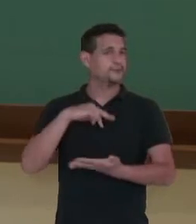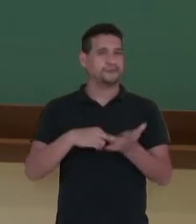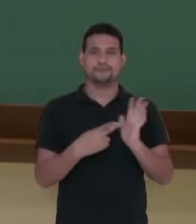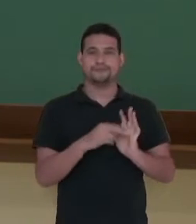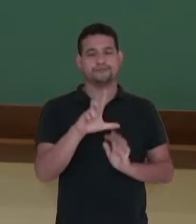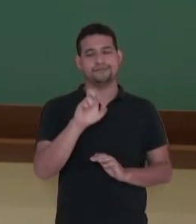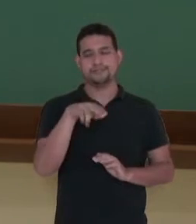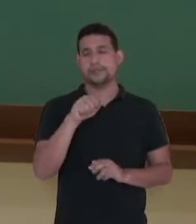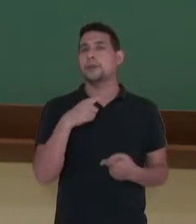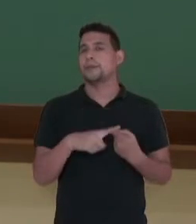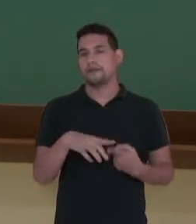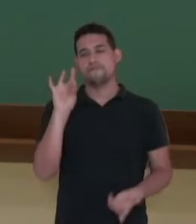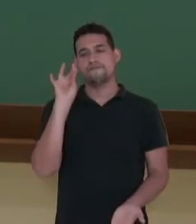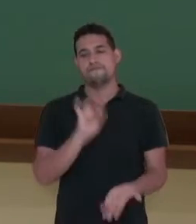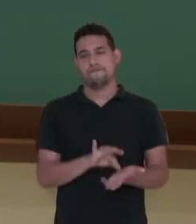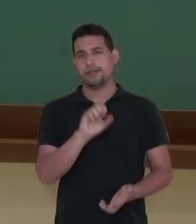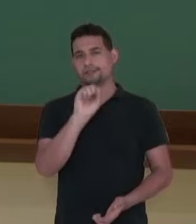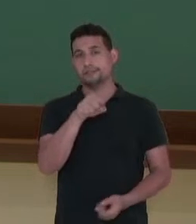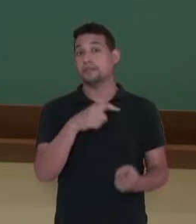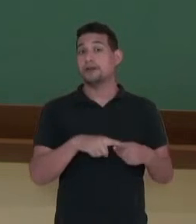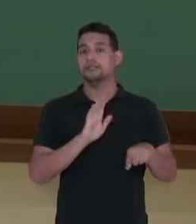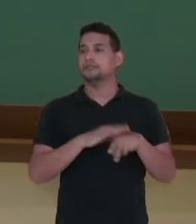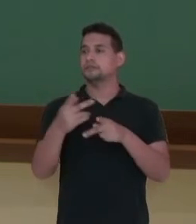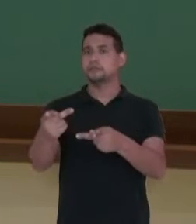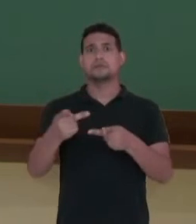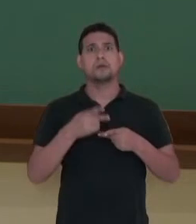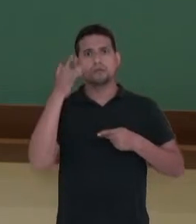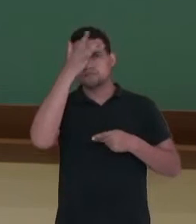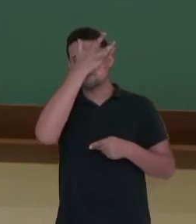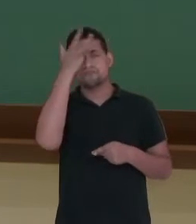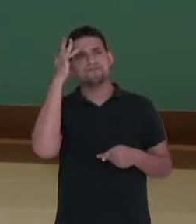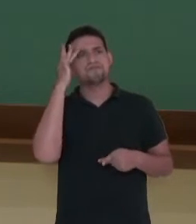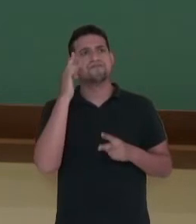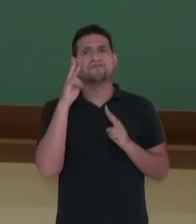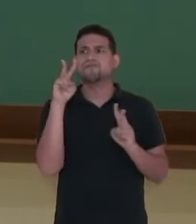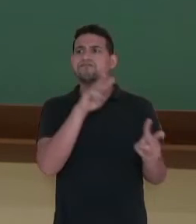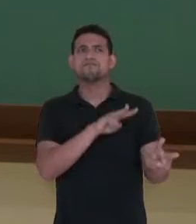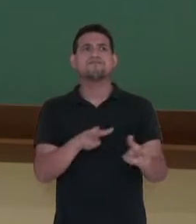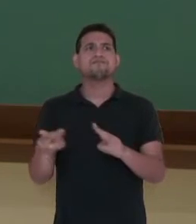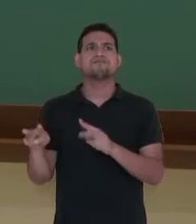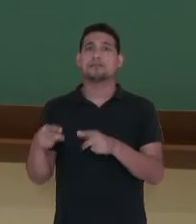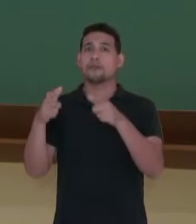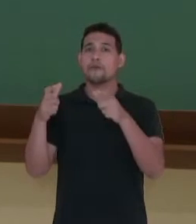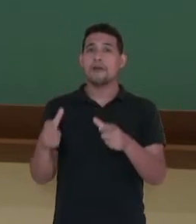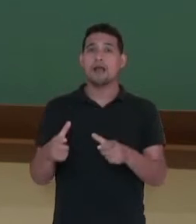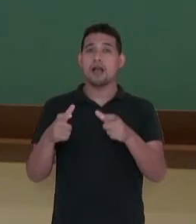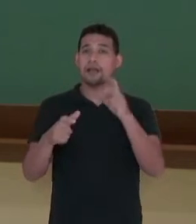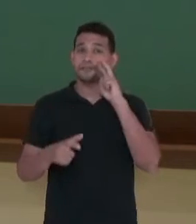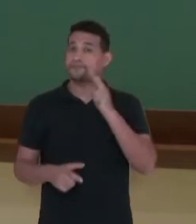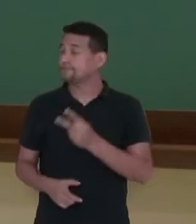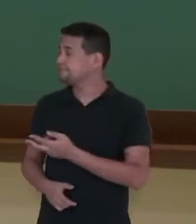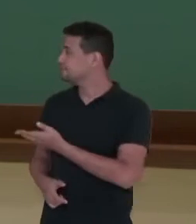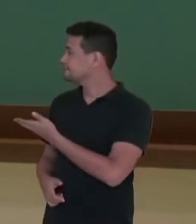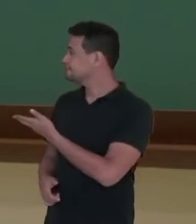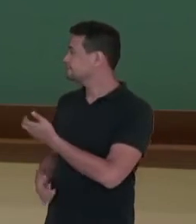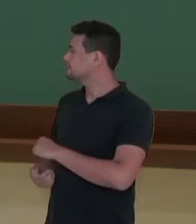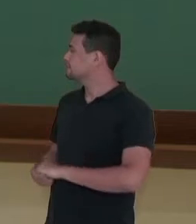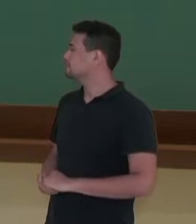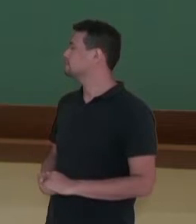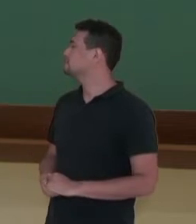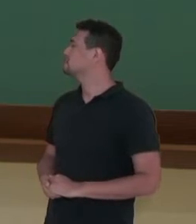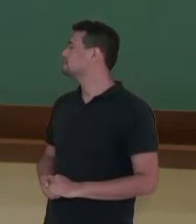porque ela existiu, e acabou atraindo turistas para esse local, para essa região. Miren, temos